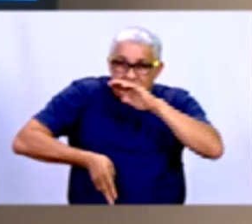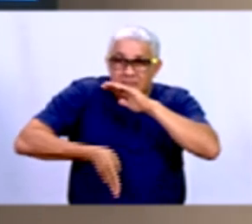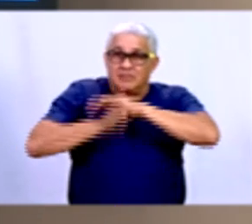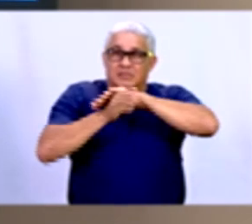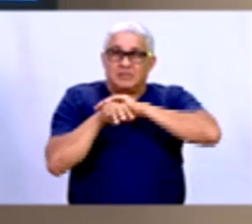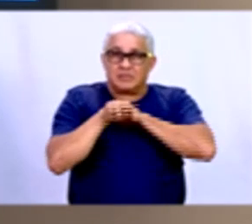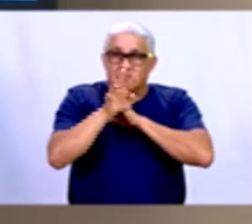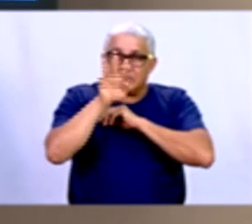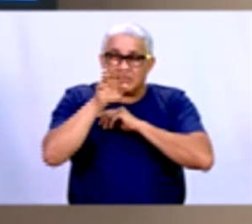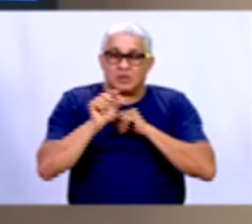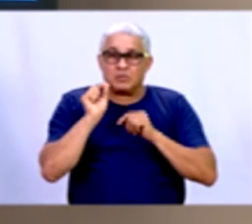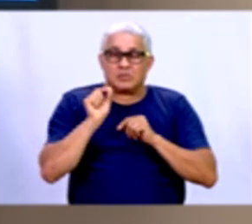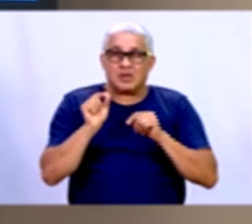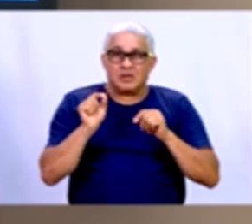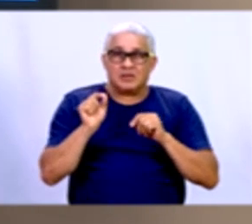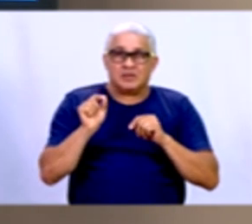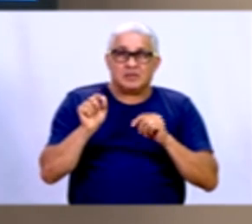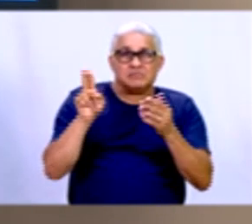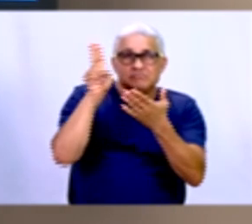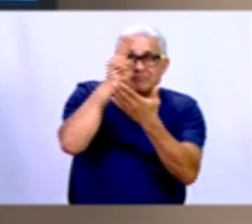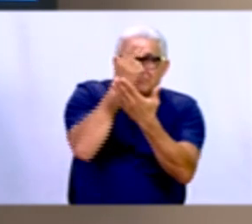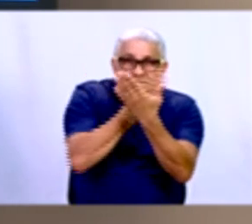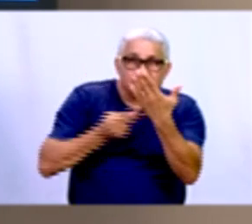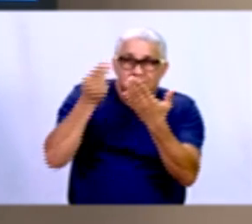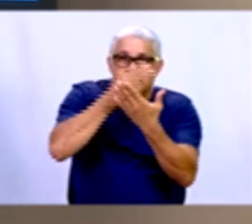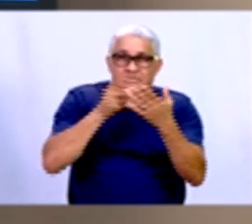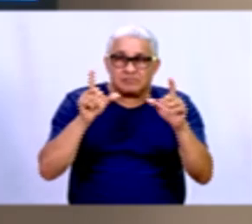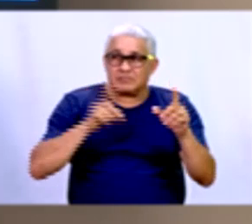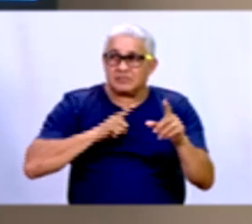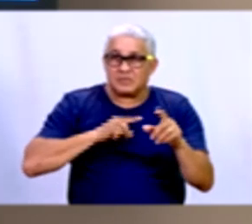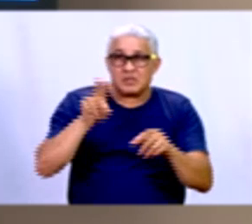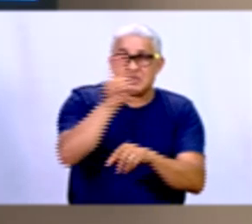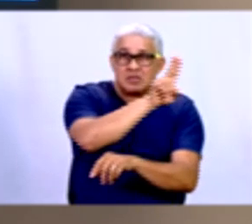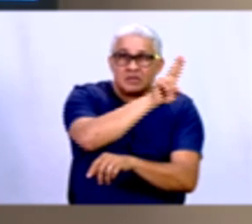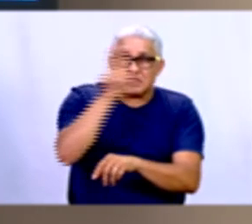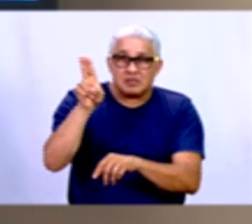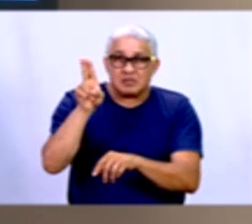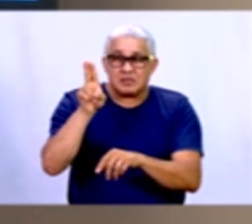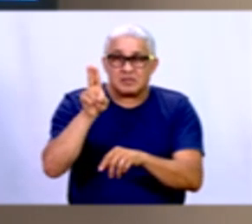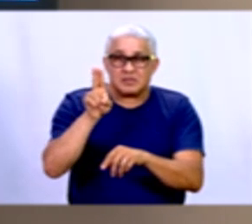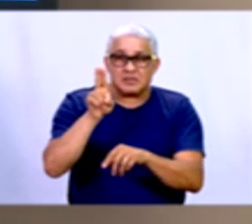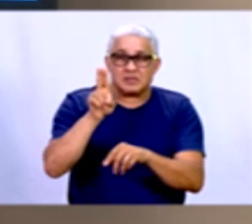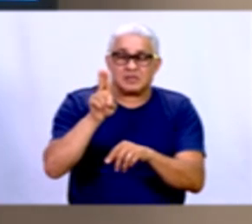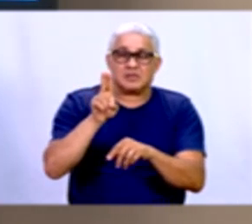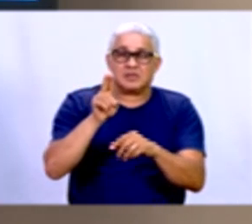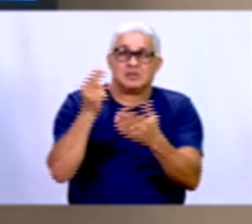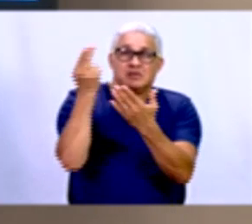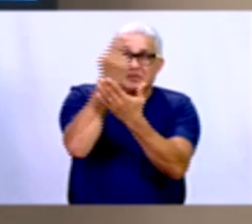a imagem que está ali tem um nome que diz imagem